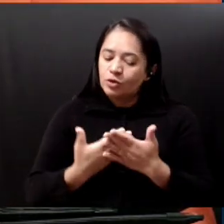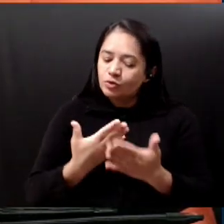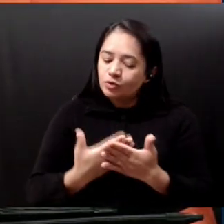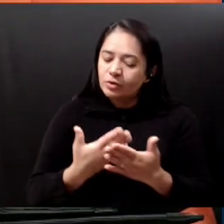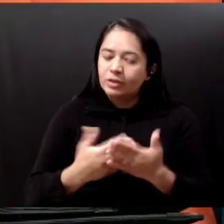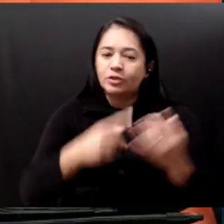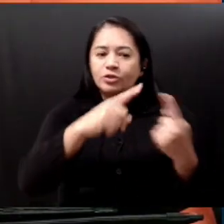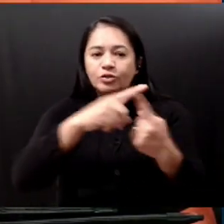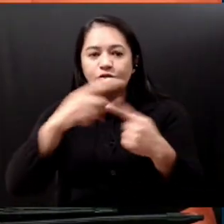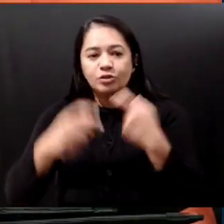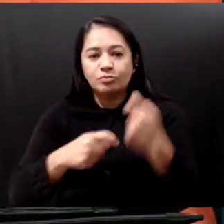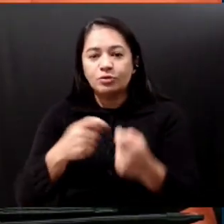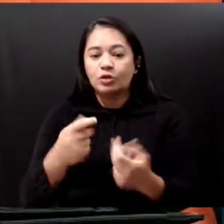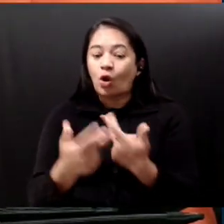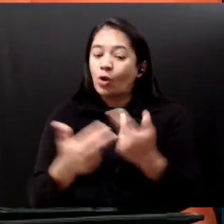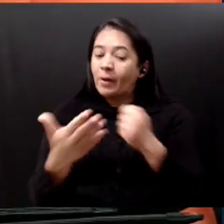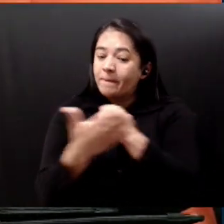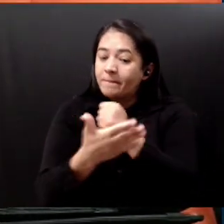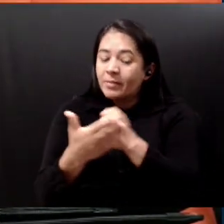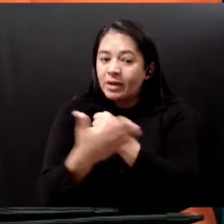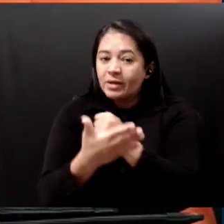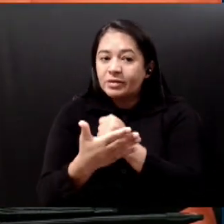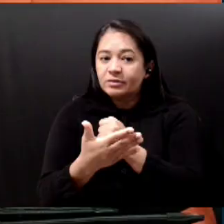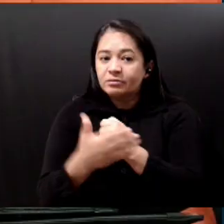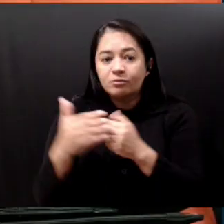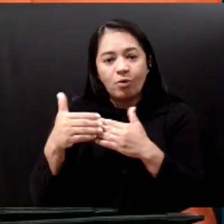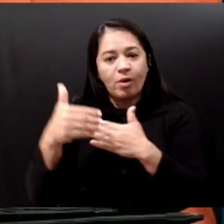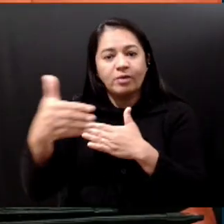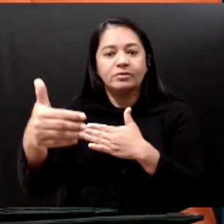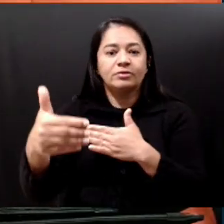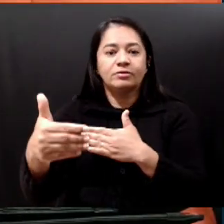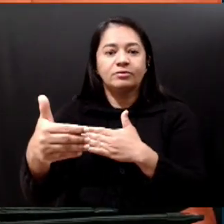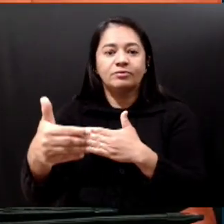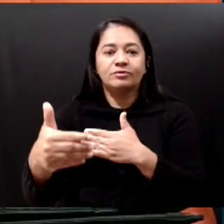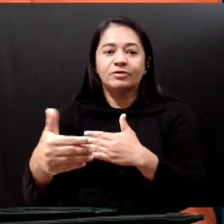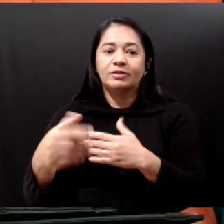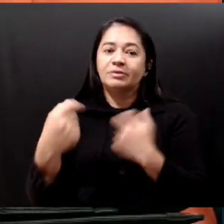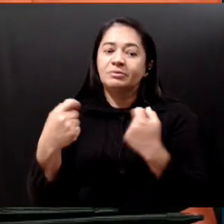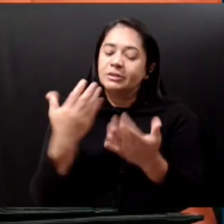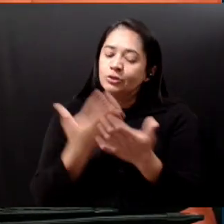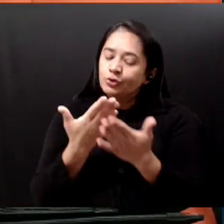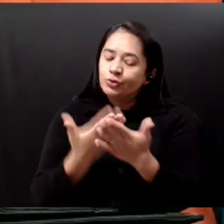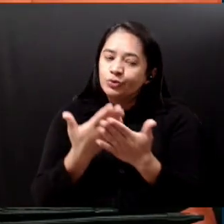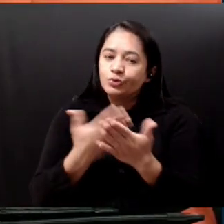básicas, e aí o resto, meu amigo, é você estudar todos os dias para